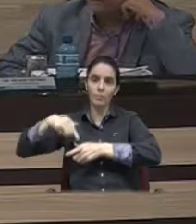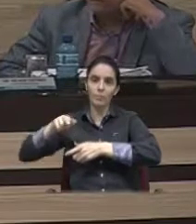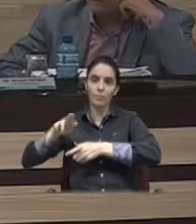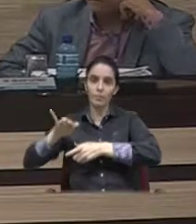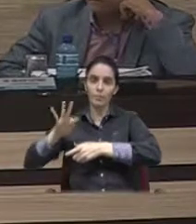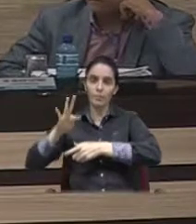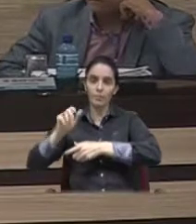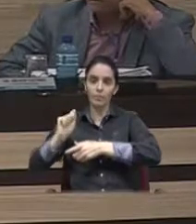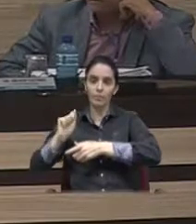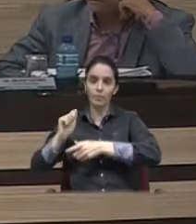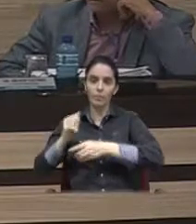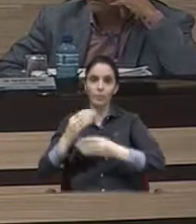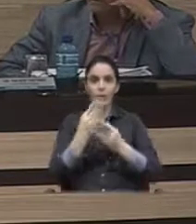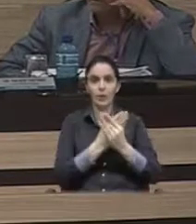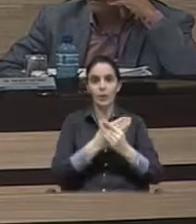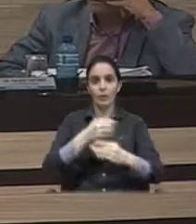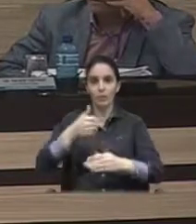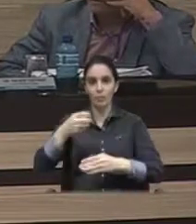número